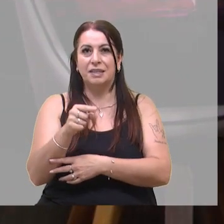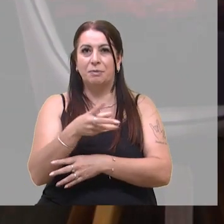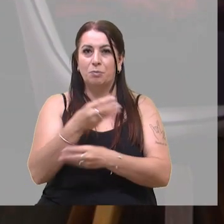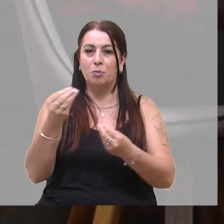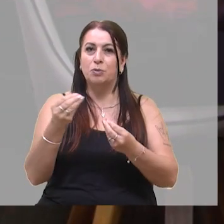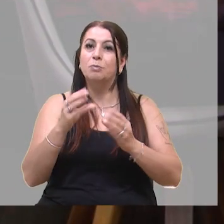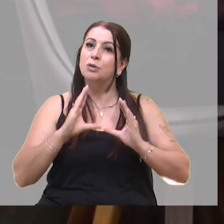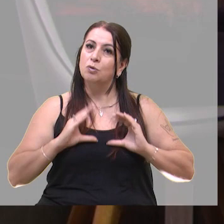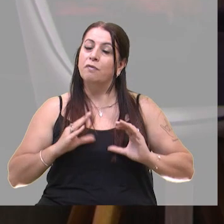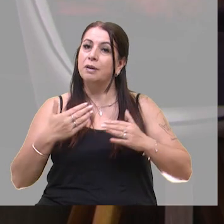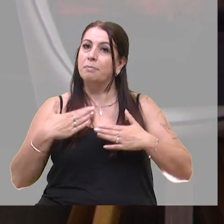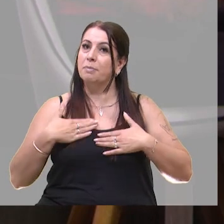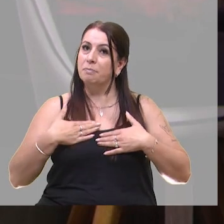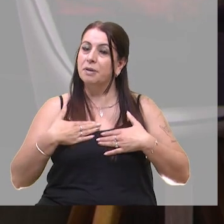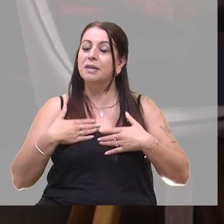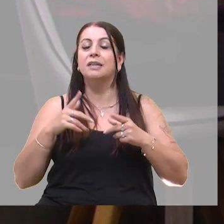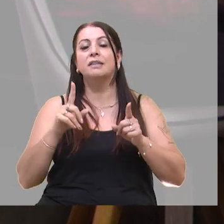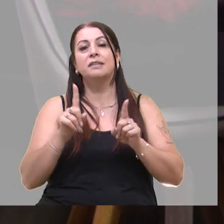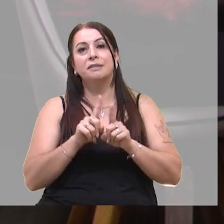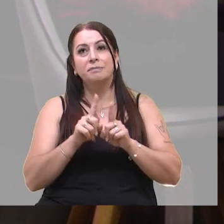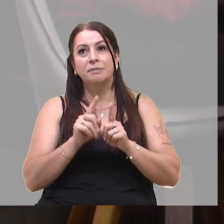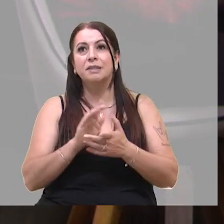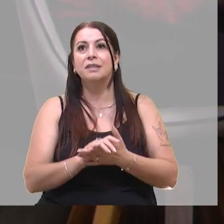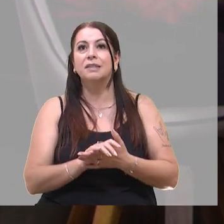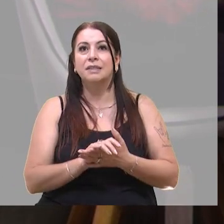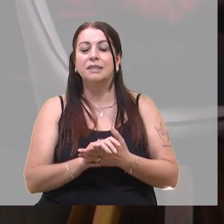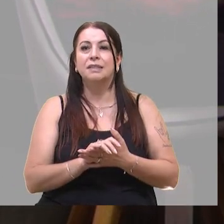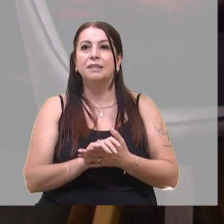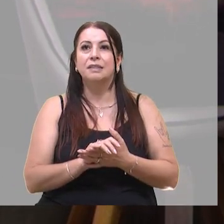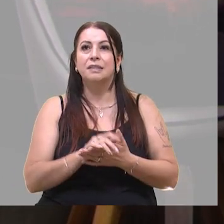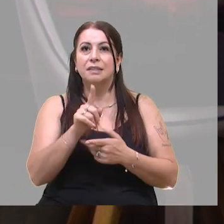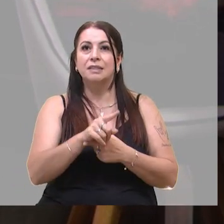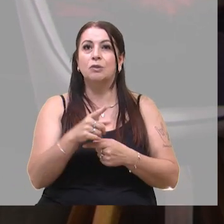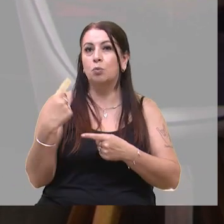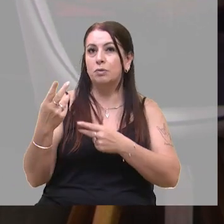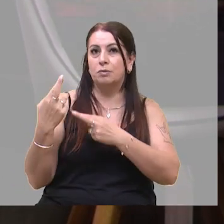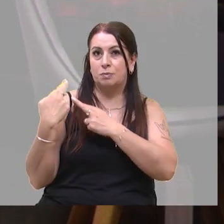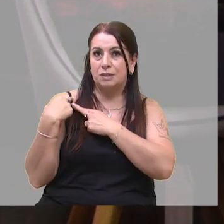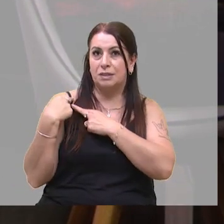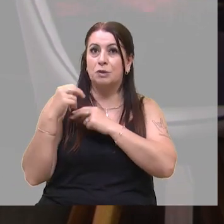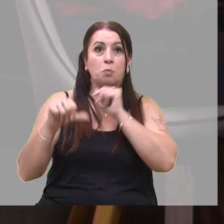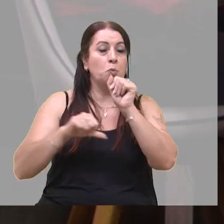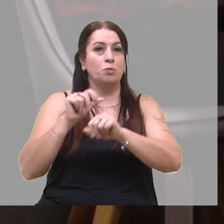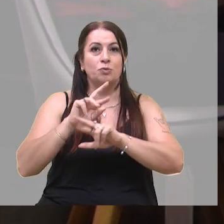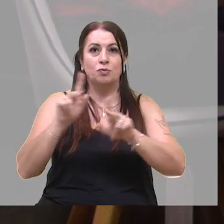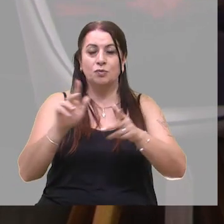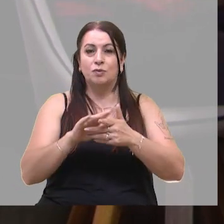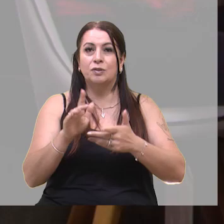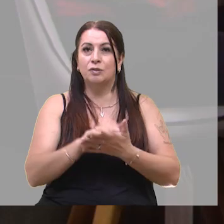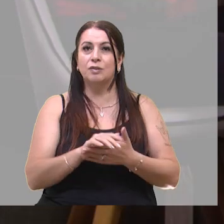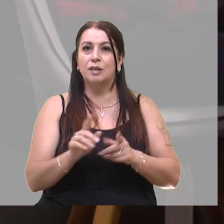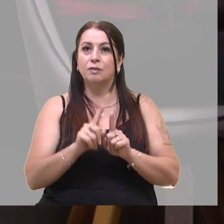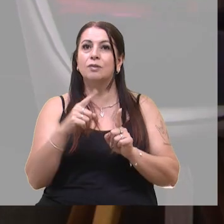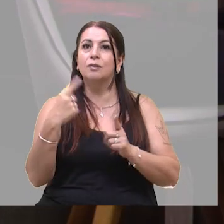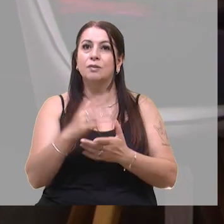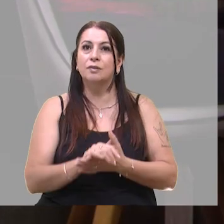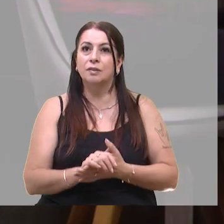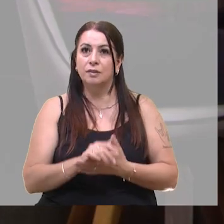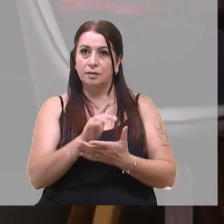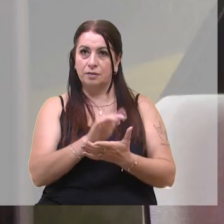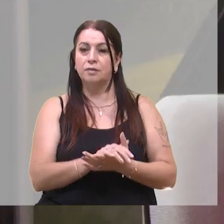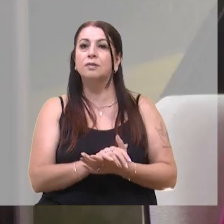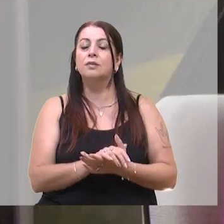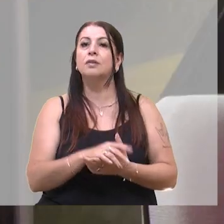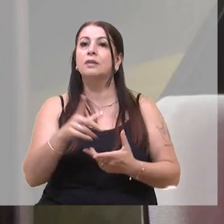era muito mais confortável para mim até então, que era... Com mandato eletivo, né, outra responsabilidade. Isso, agora muda radicalmente, mas naquele momento, né, me vendo